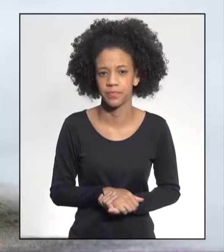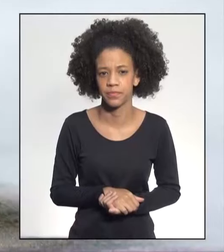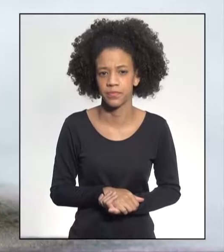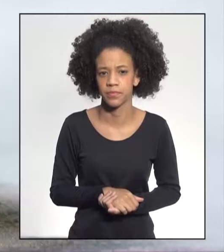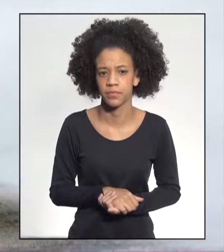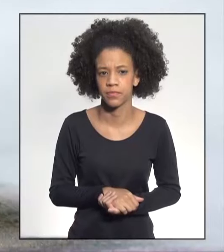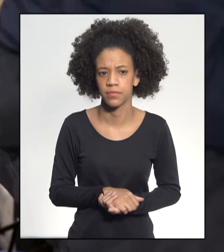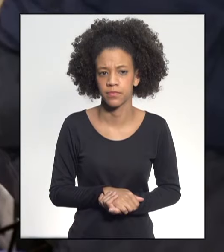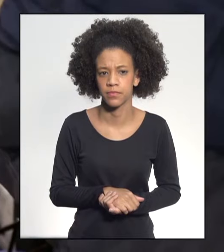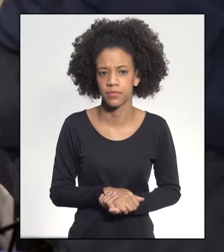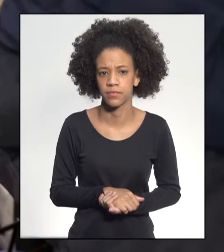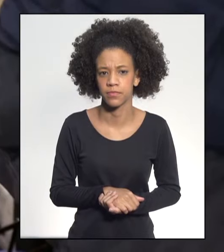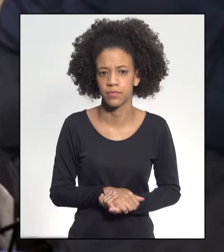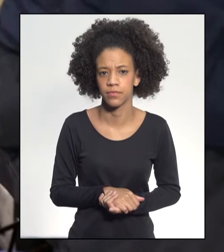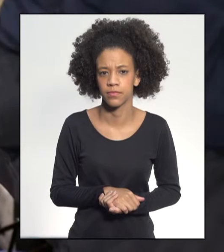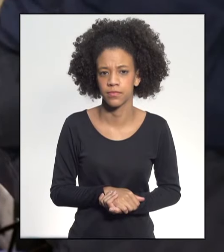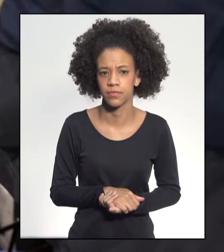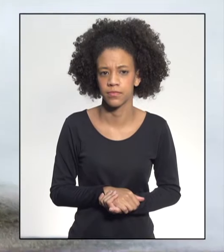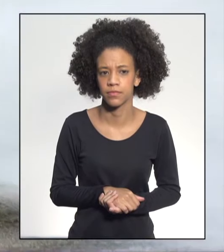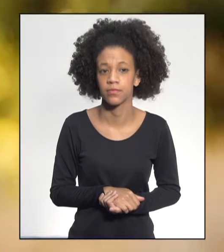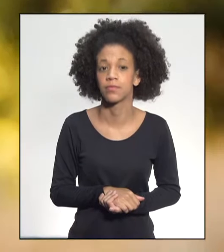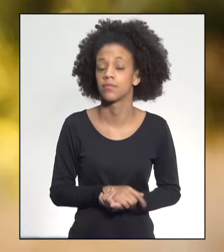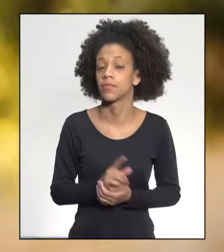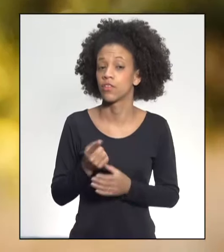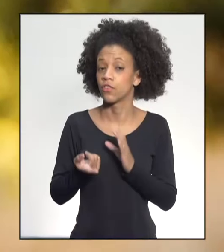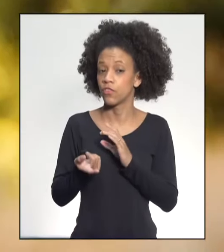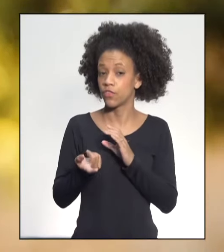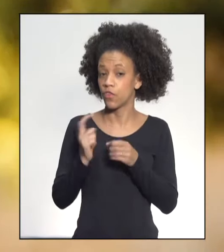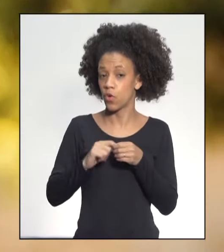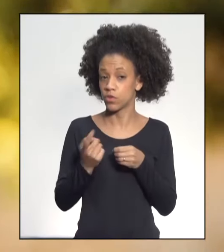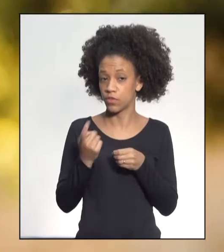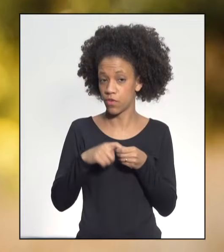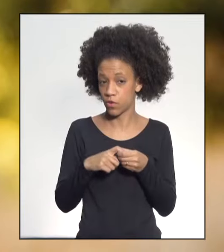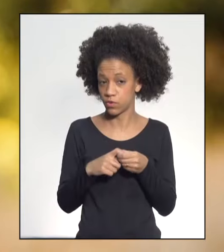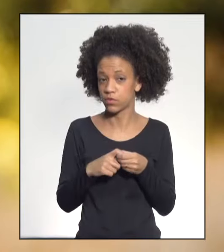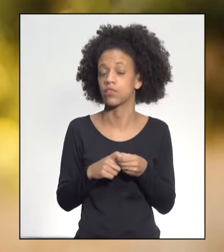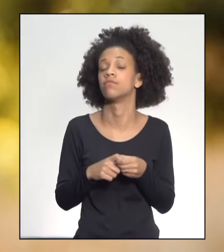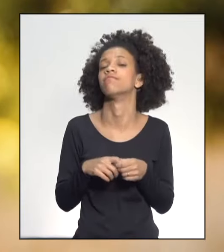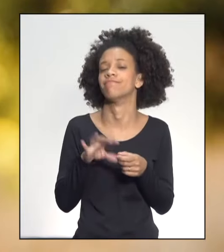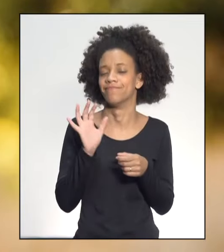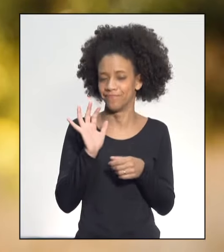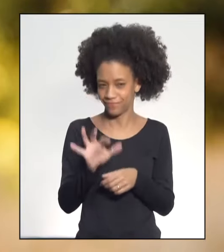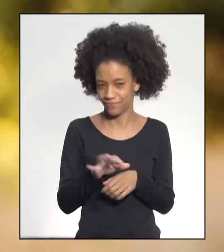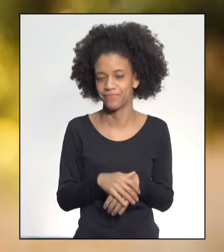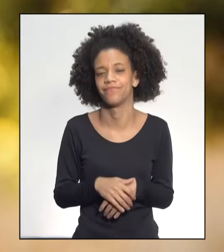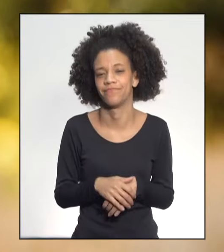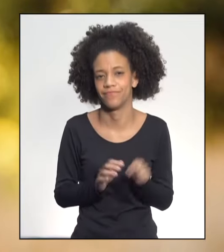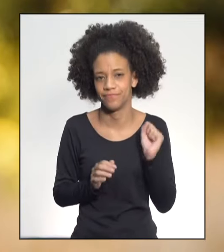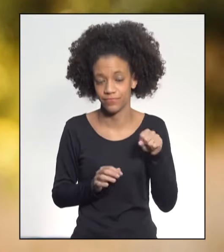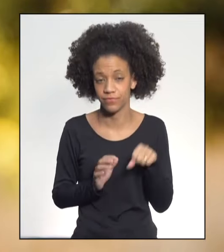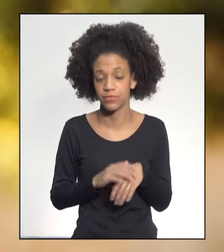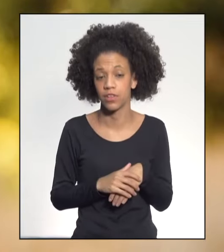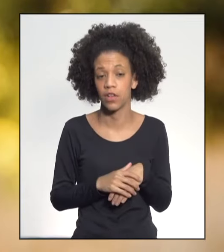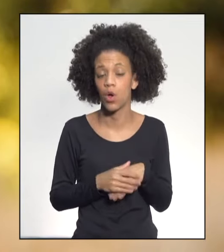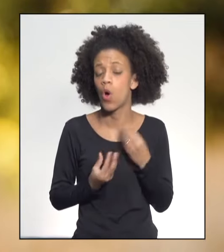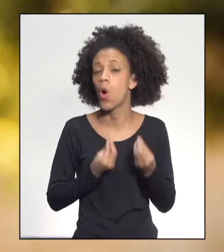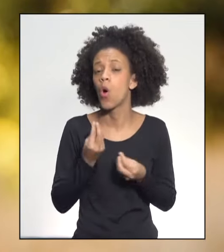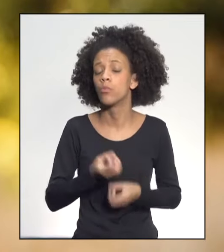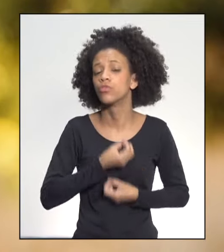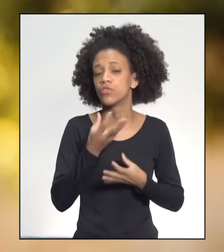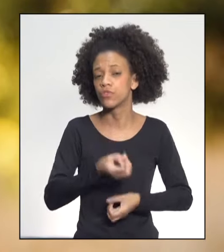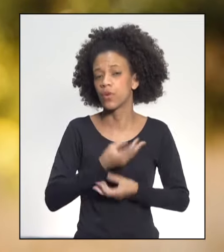Opa! Pulou um slide. Não tem problema. Não, não. Volta, volta, volta. Isso. Exato. Como nos informamos?